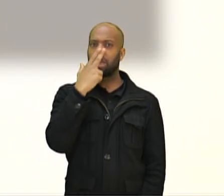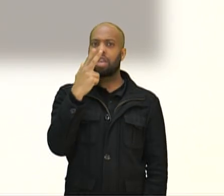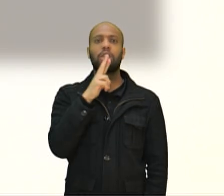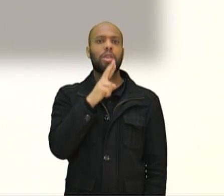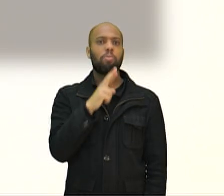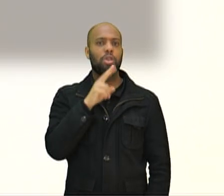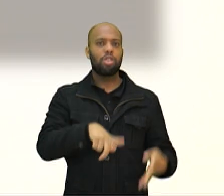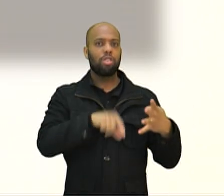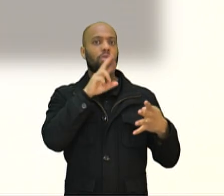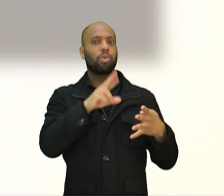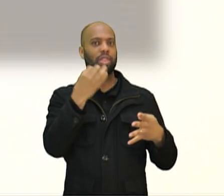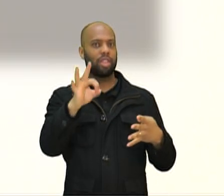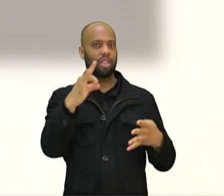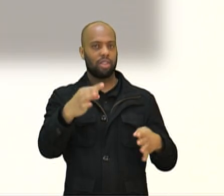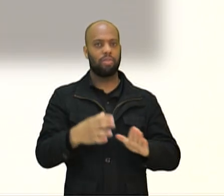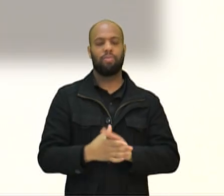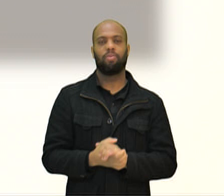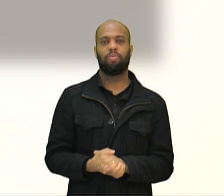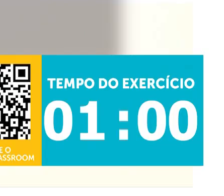lá!